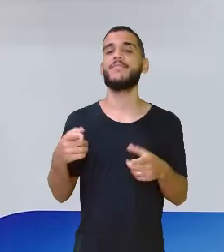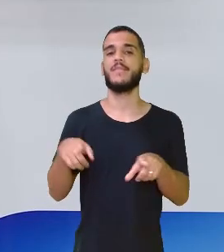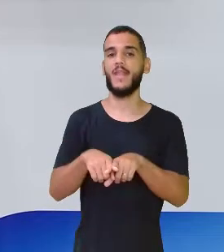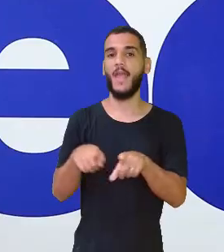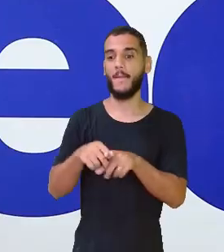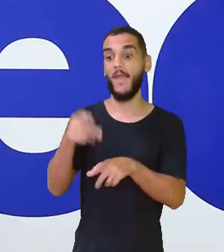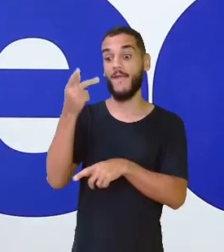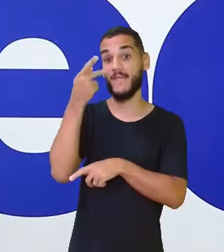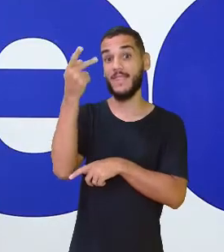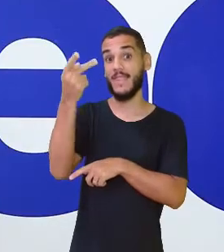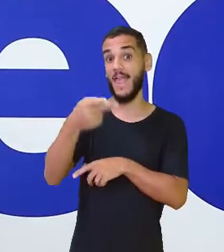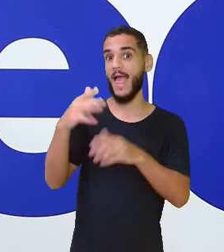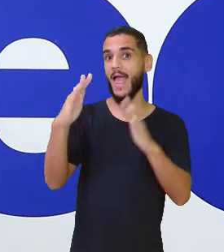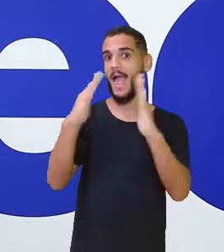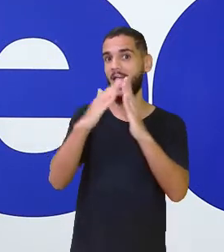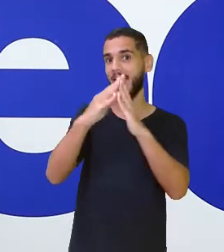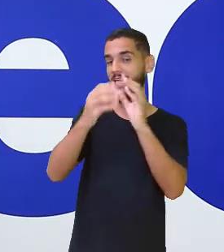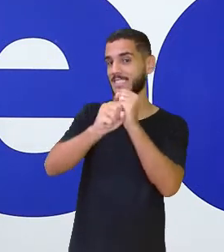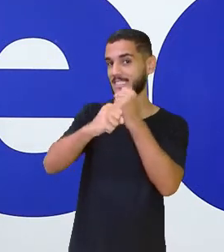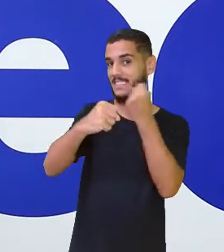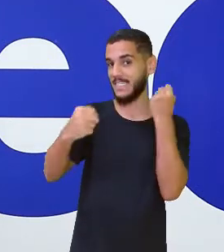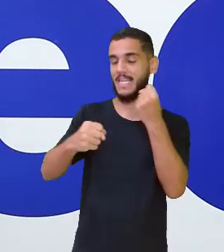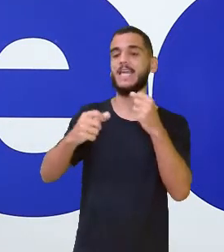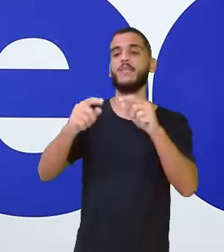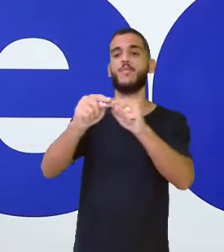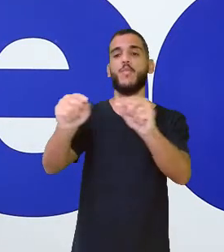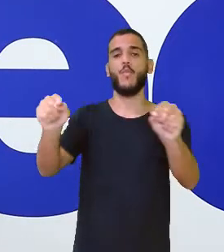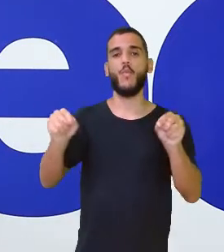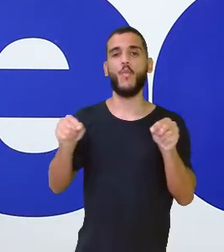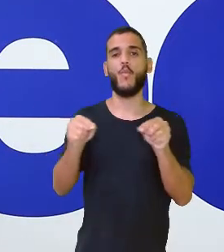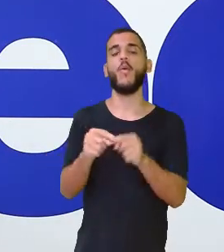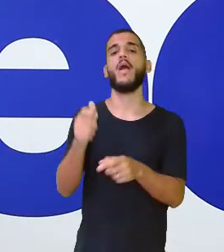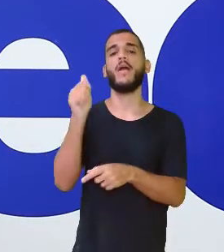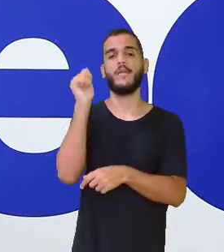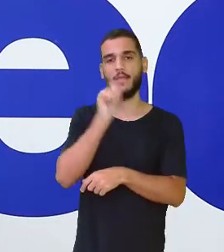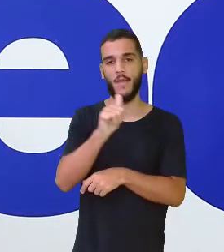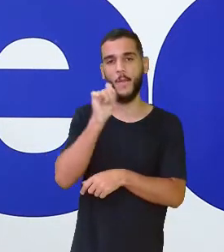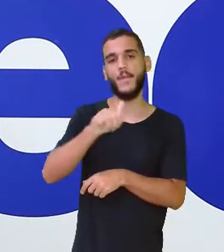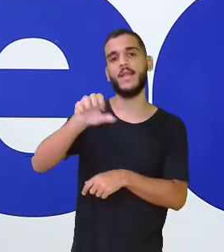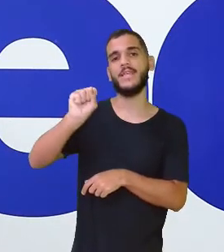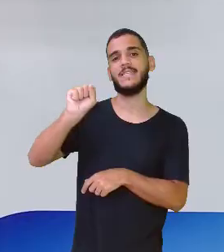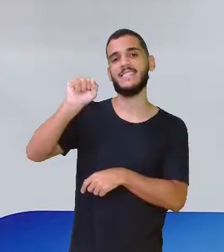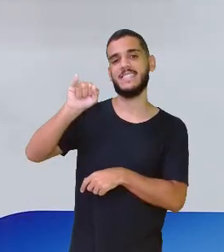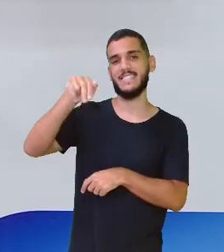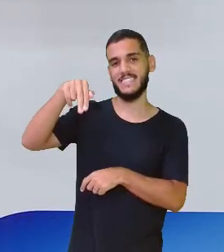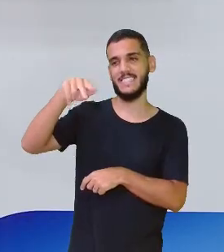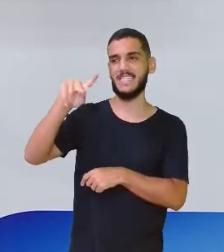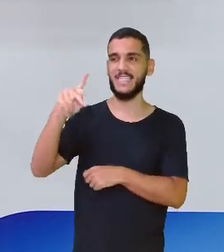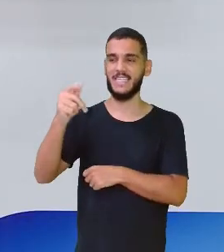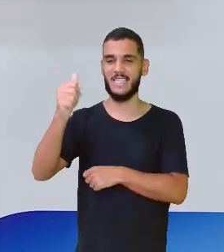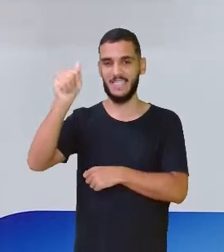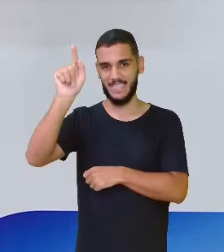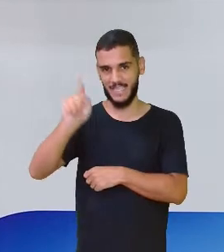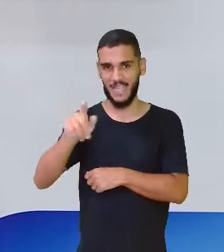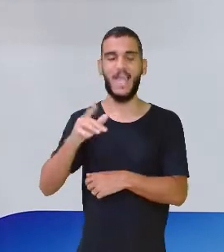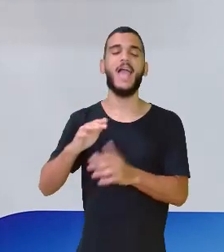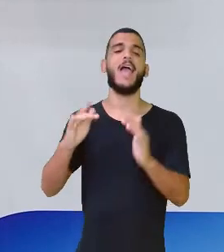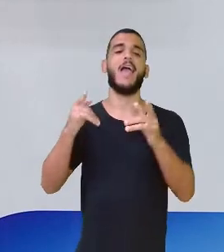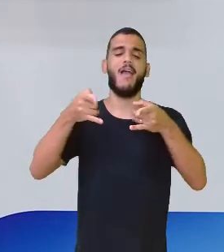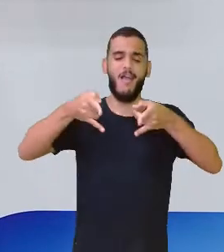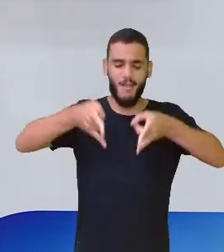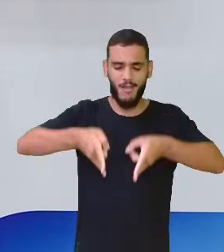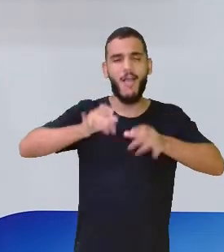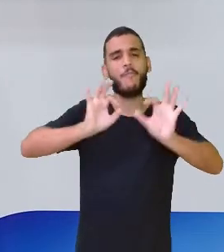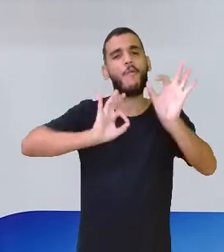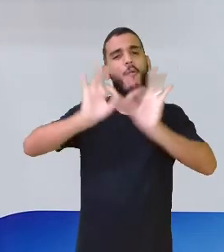Entramos na casa, entramos no quarto da Sinhá, né? É isso, a cama da época, né? Tudo Isso,